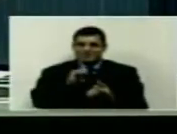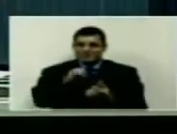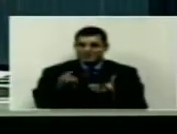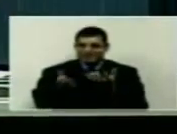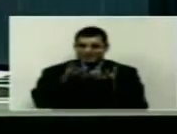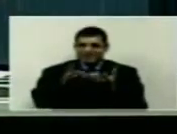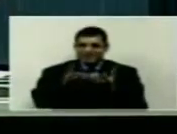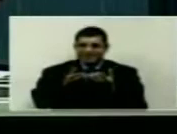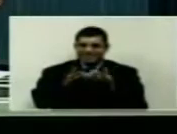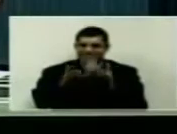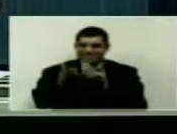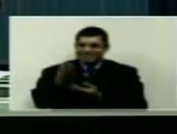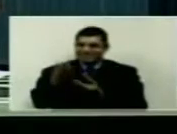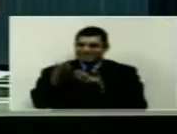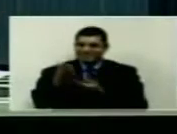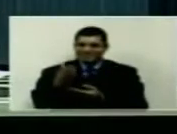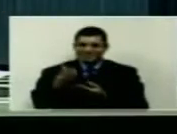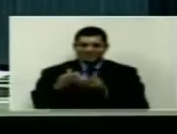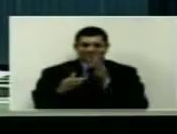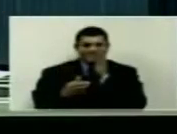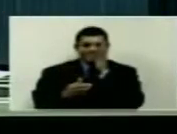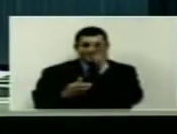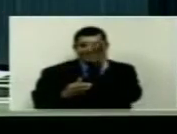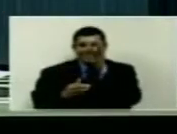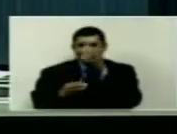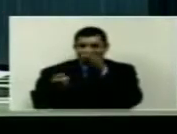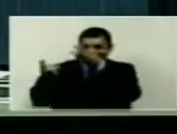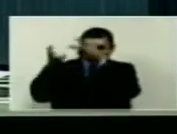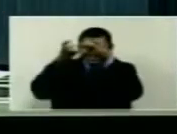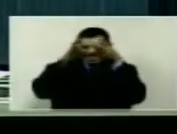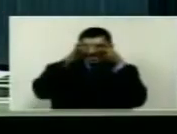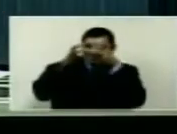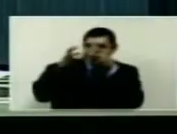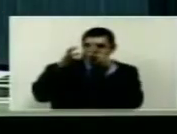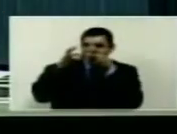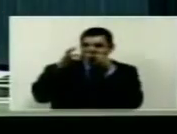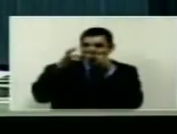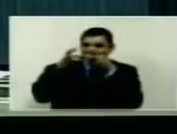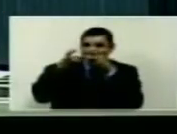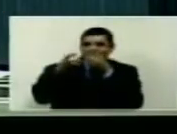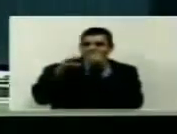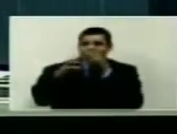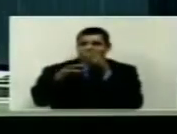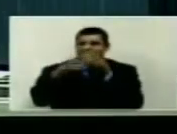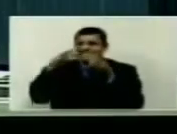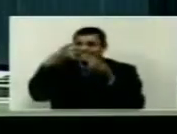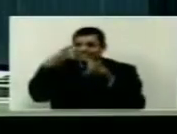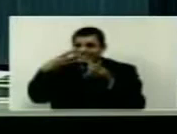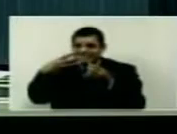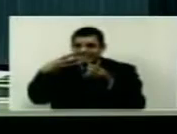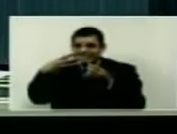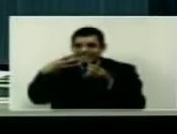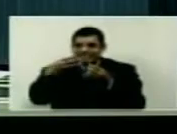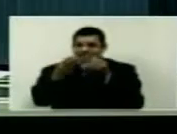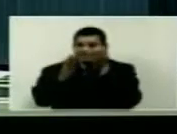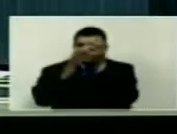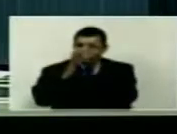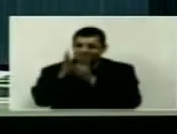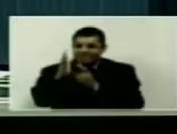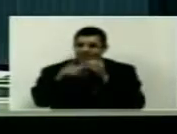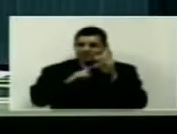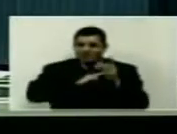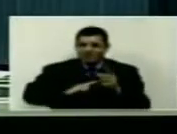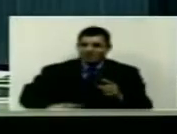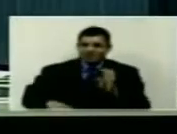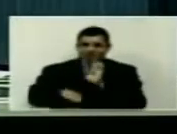aliar essa perspectiva de futuro a uma perspectiva de crescente endividamento do governo do